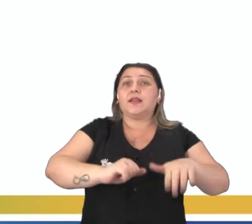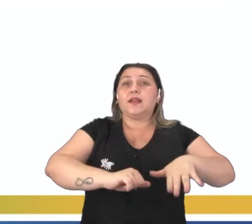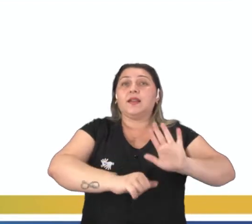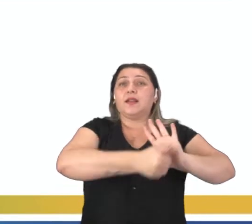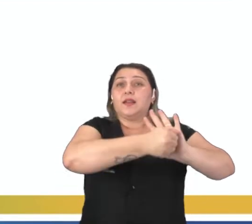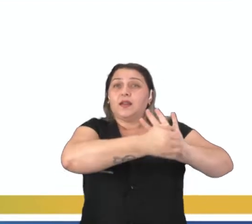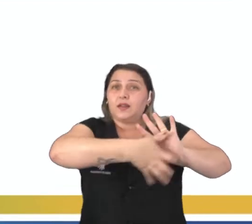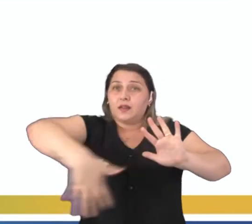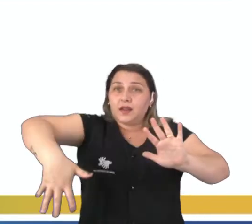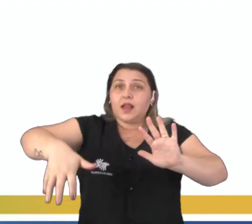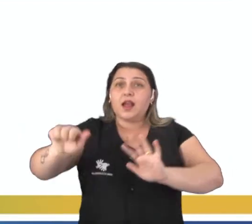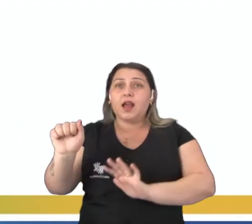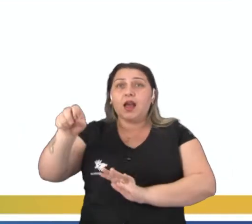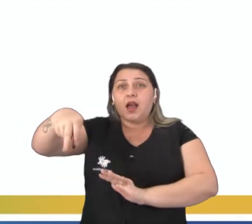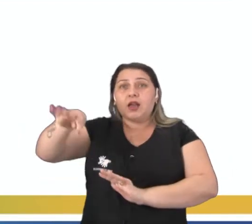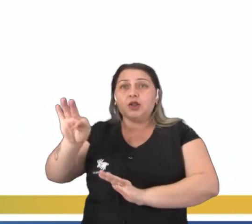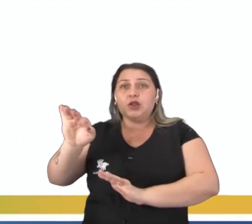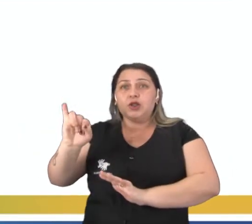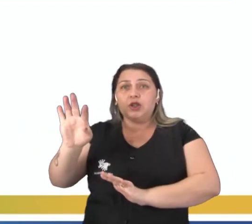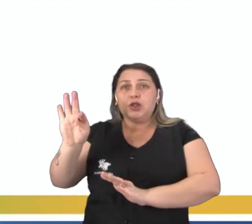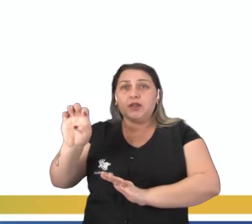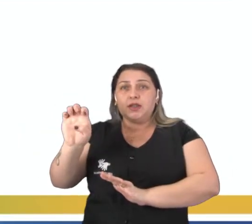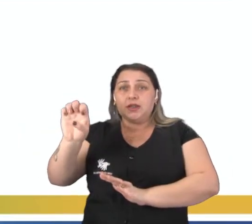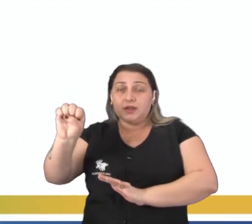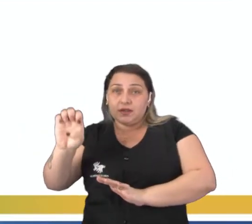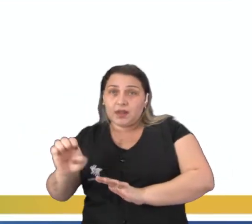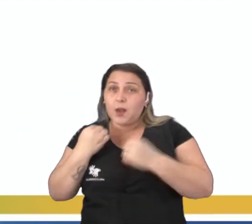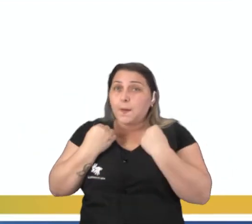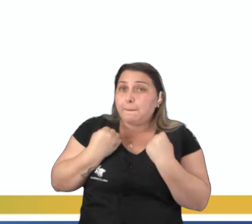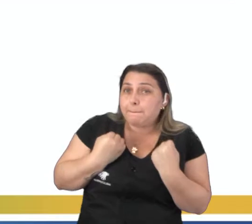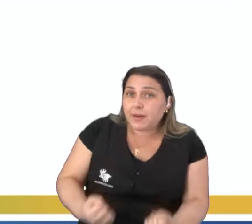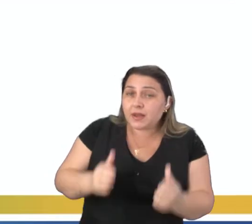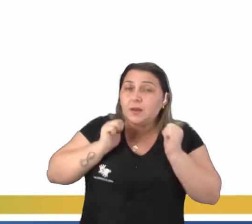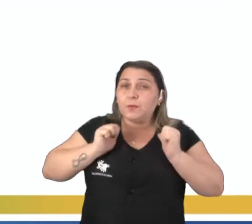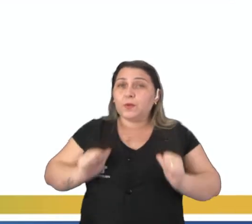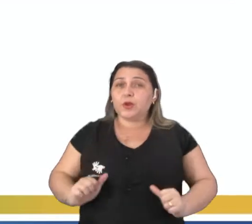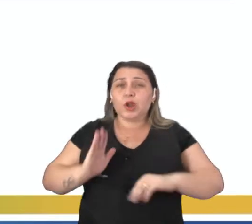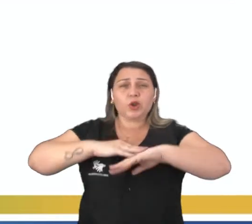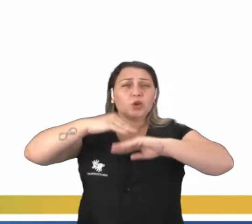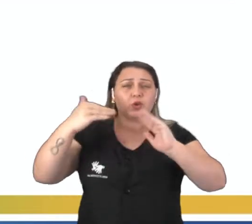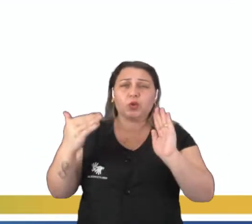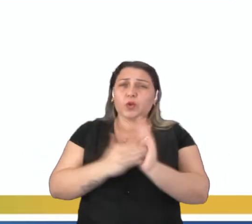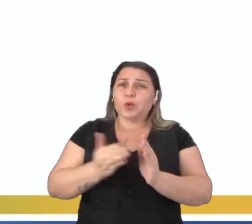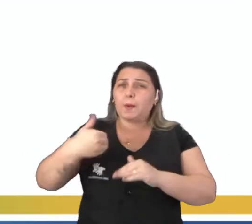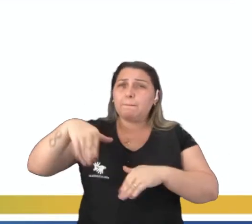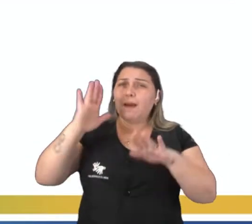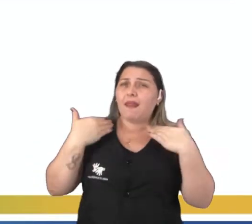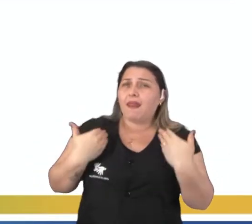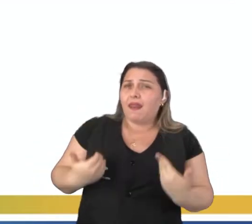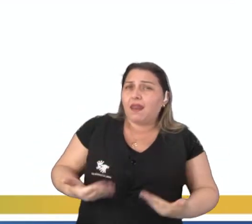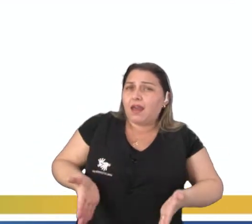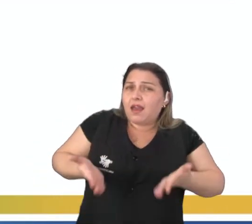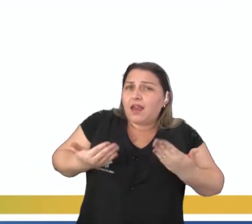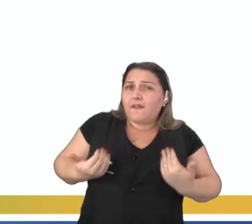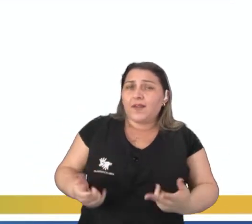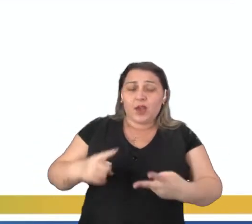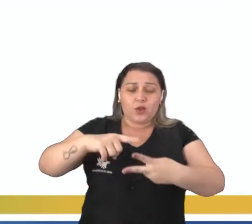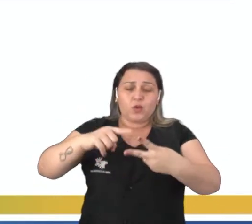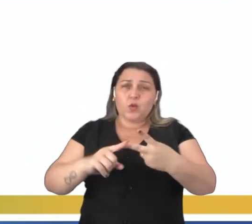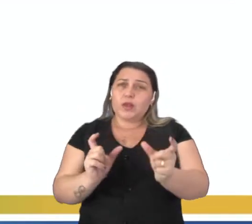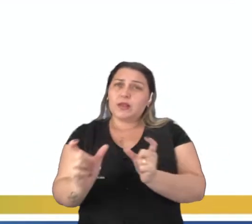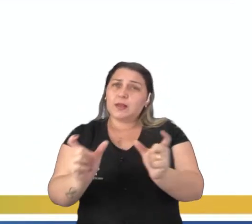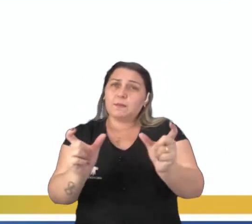linguagem antítese. O peso da mochila deixava tudo mais leve. Peso, leve, duas